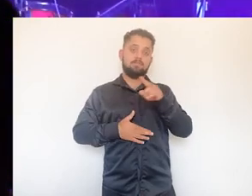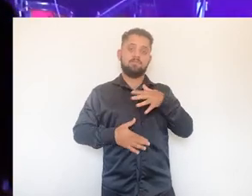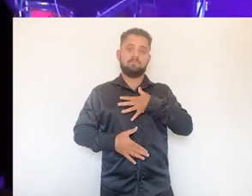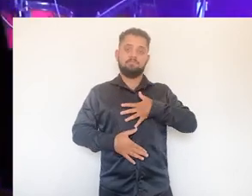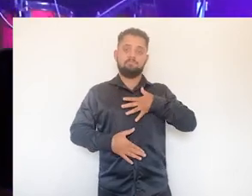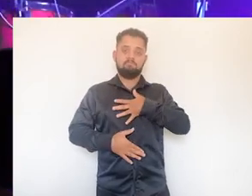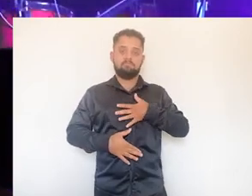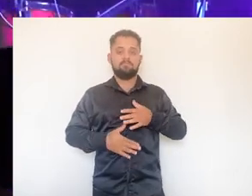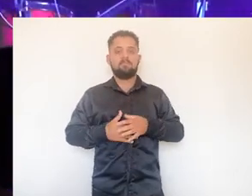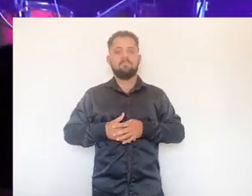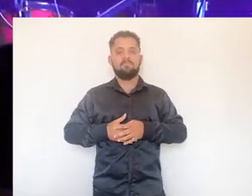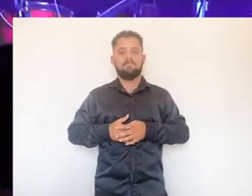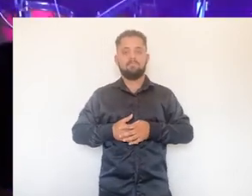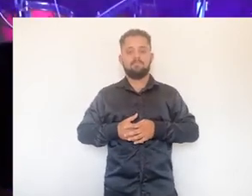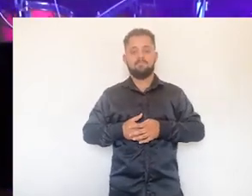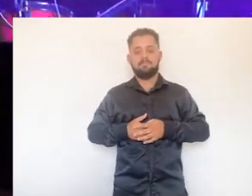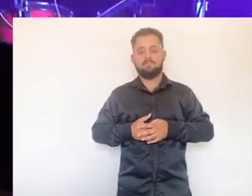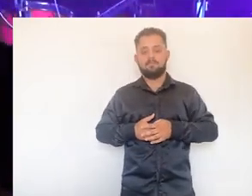gostem.